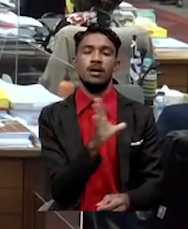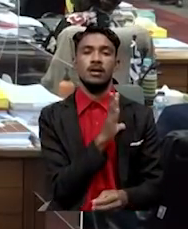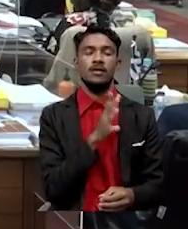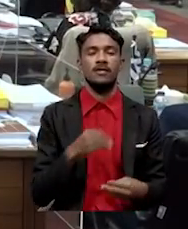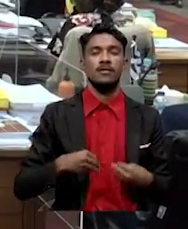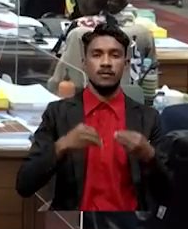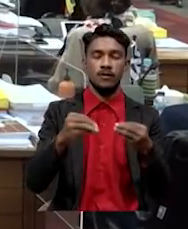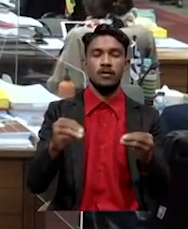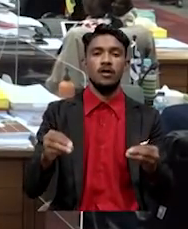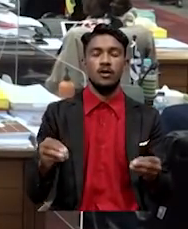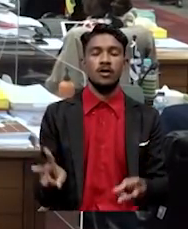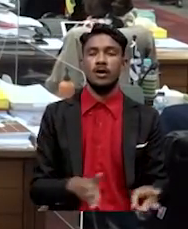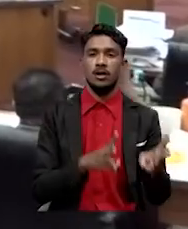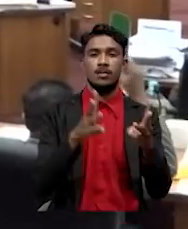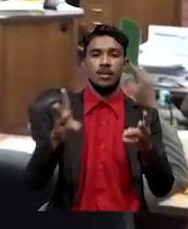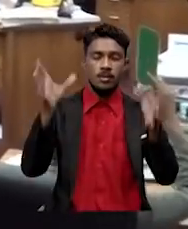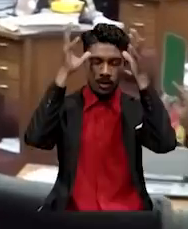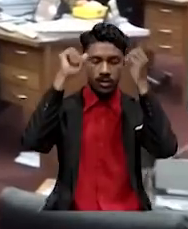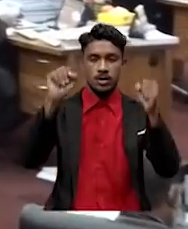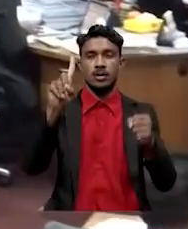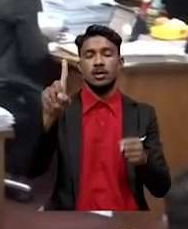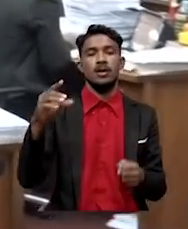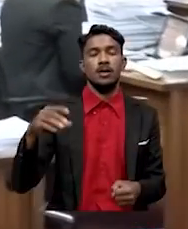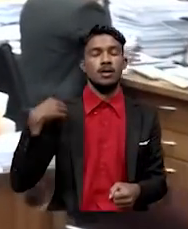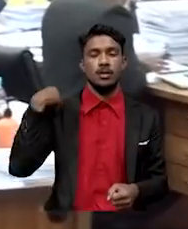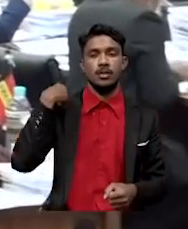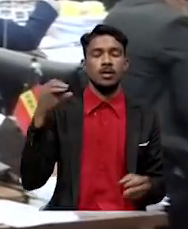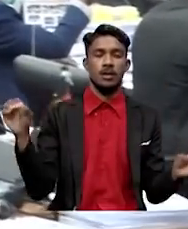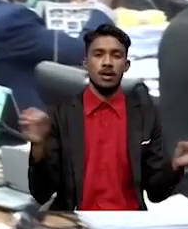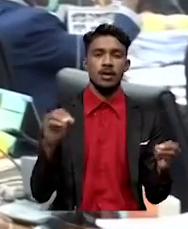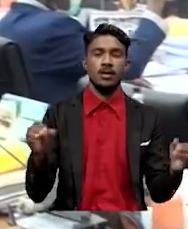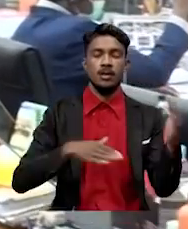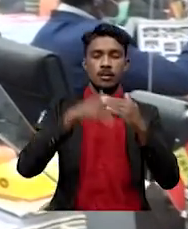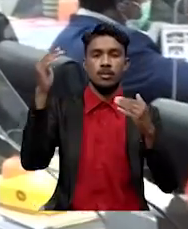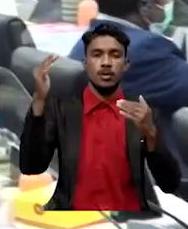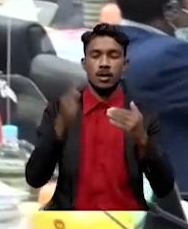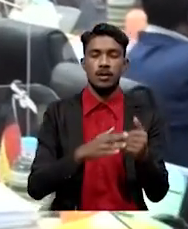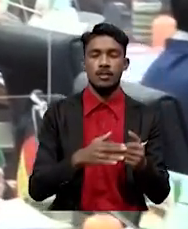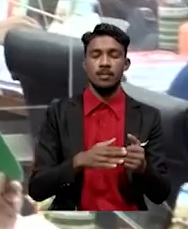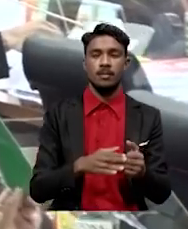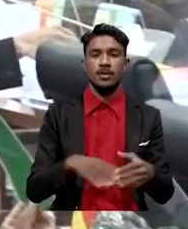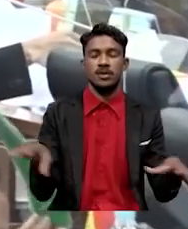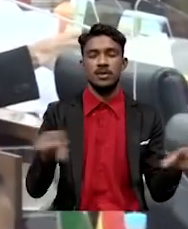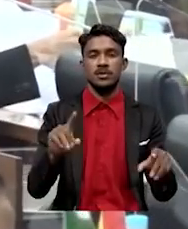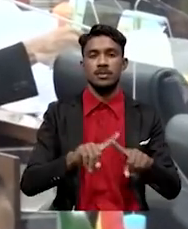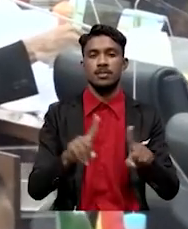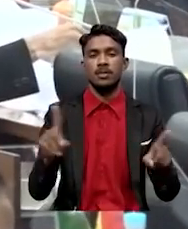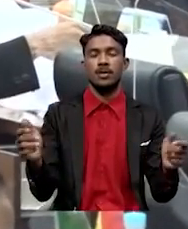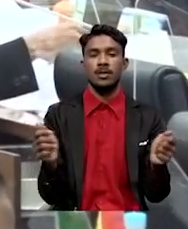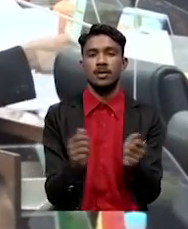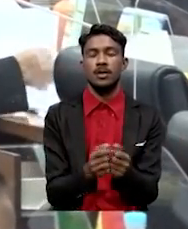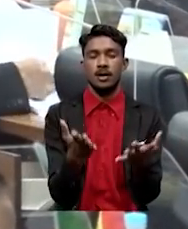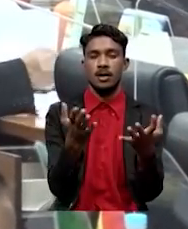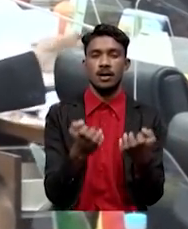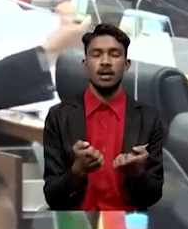dalam ba Presidente da República eleito ida, mas que ela ia grave crise institucional, mas bem, hoje não há carac